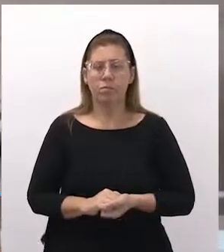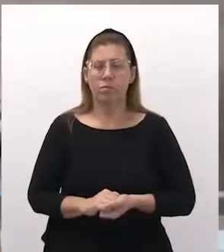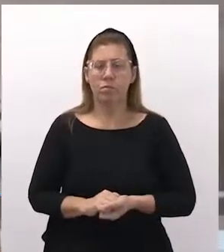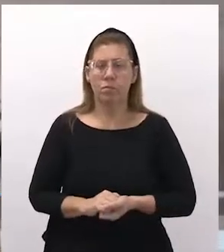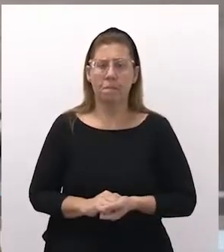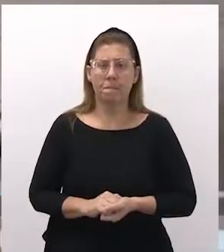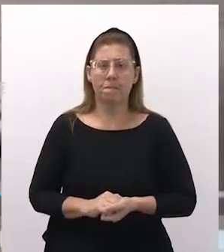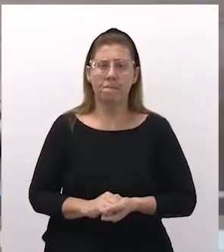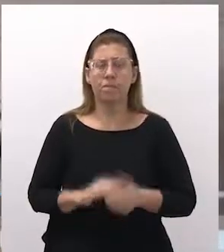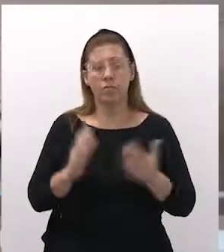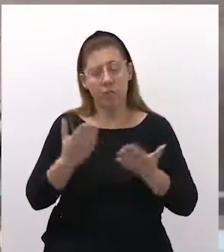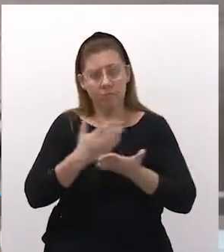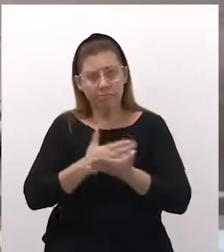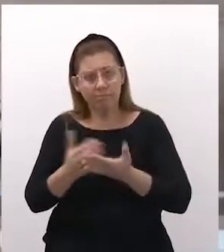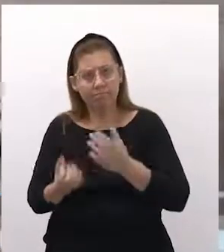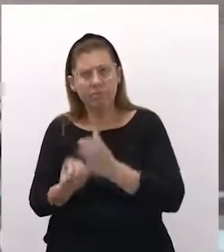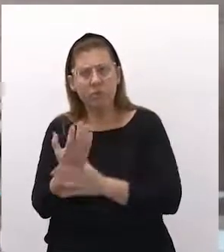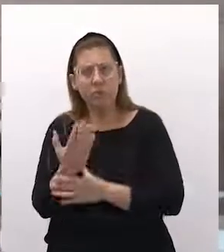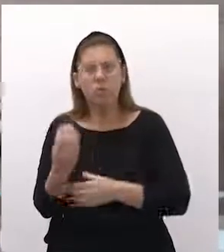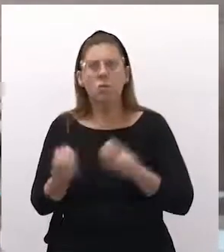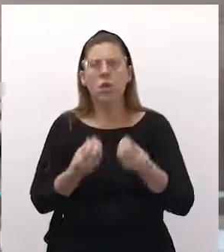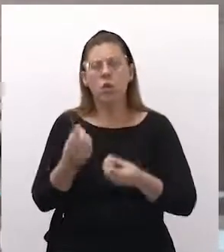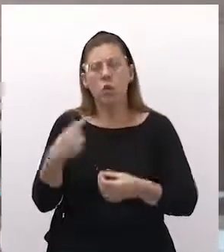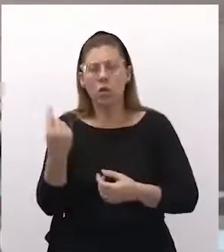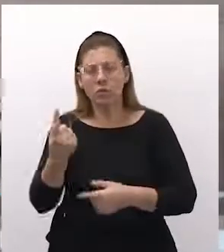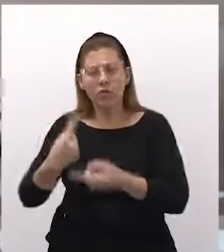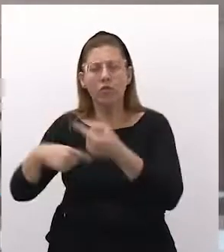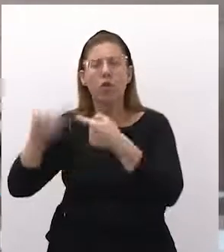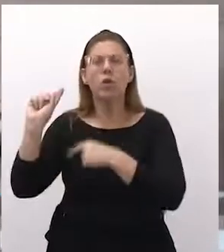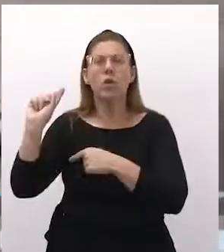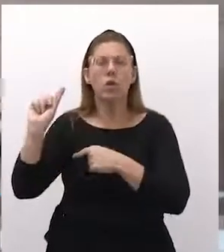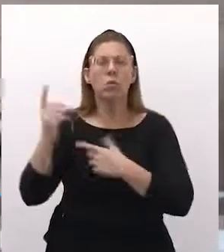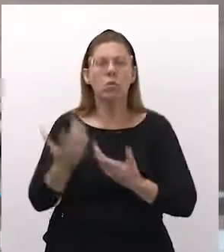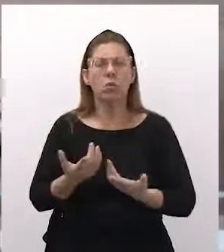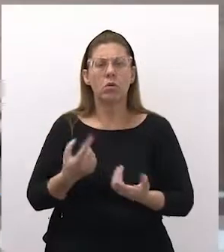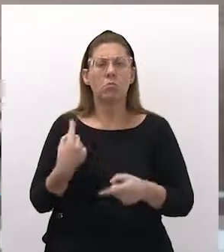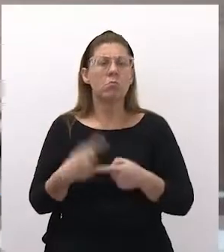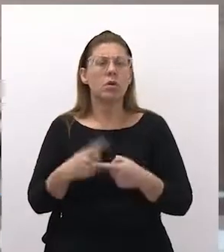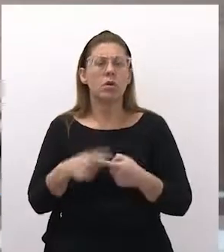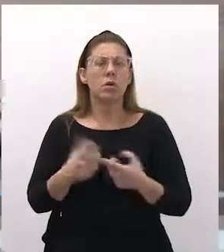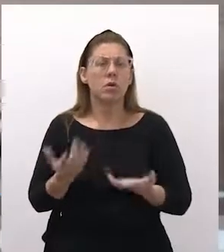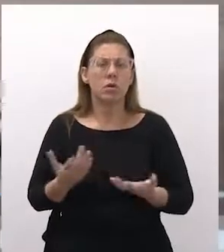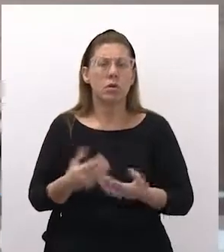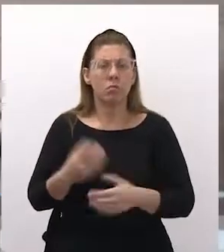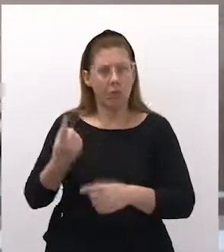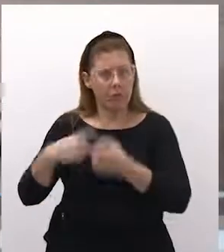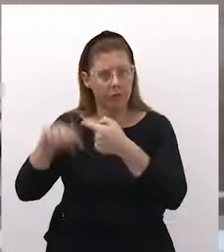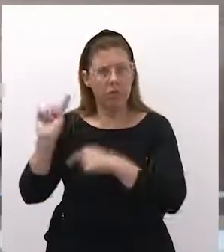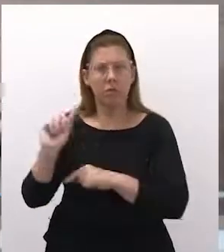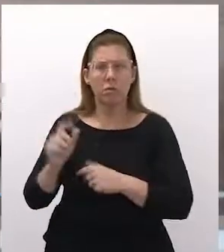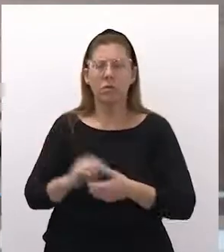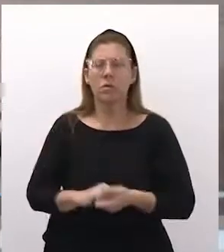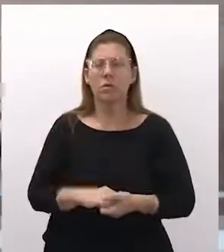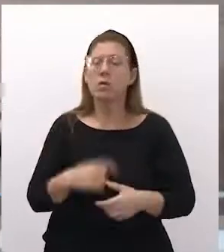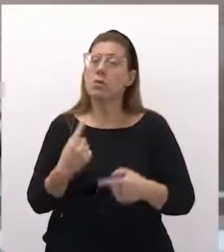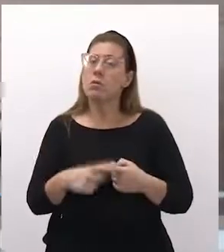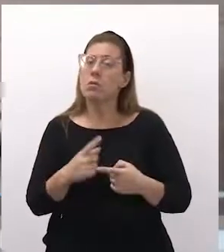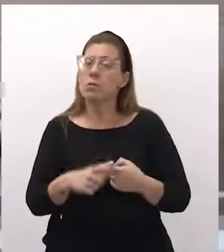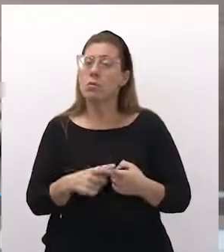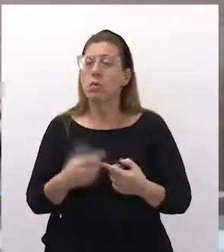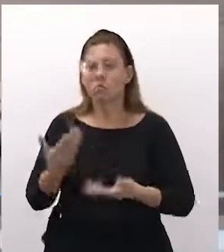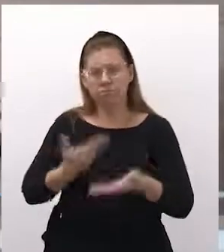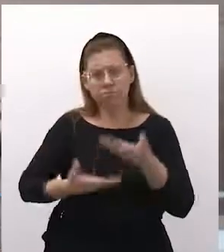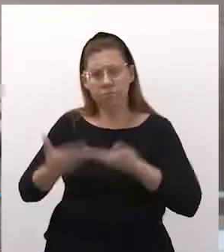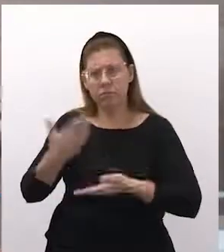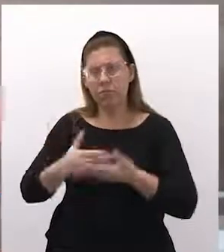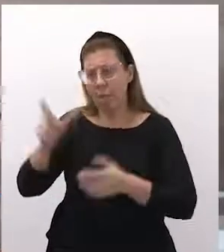E isso surge, por que a gente evoluiu, né, nesse sentido, e, a meu ver, uma evolução desse limite? Justamente para entender isso, que